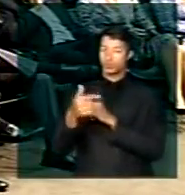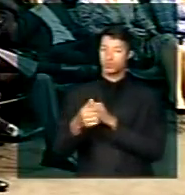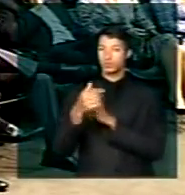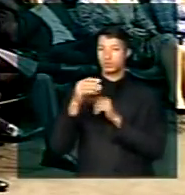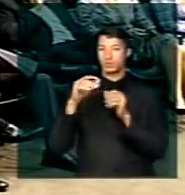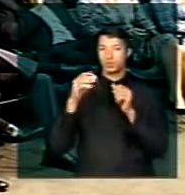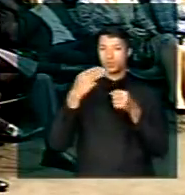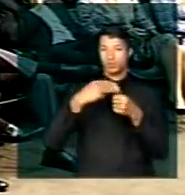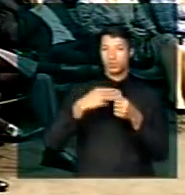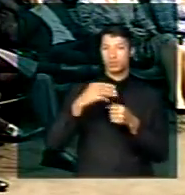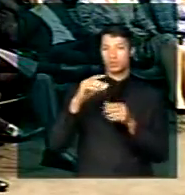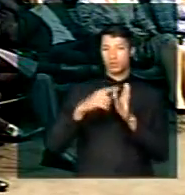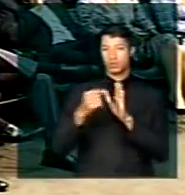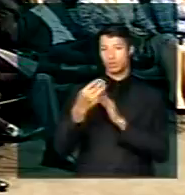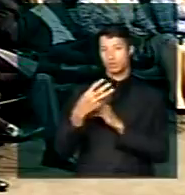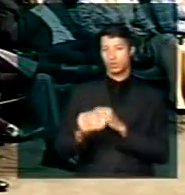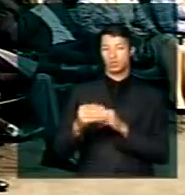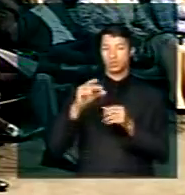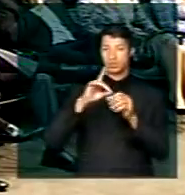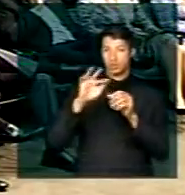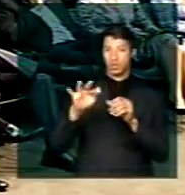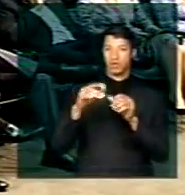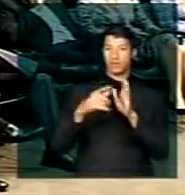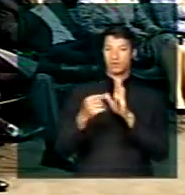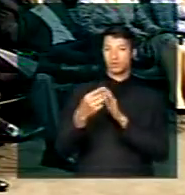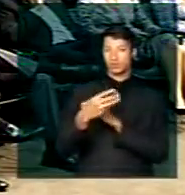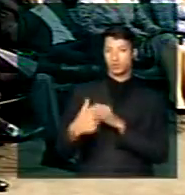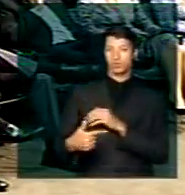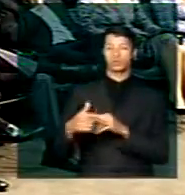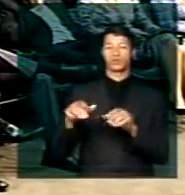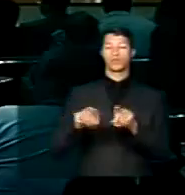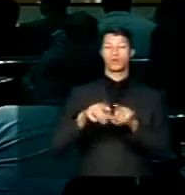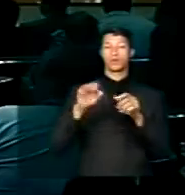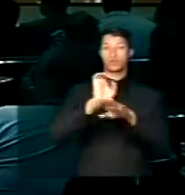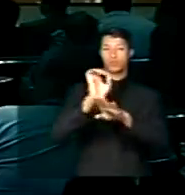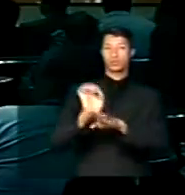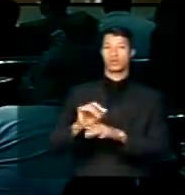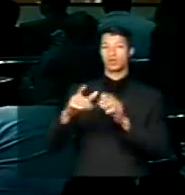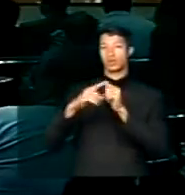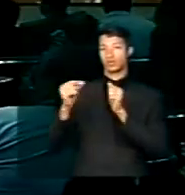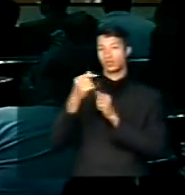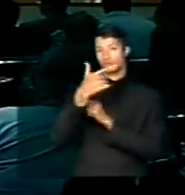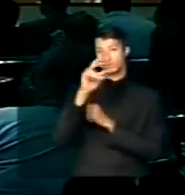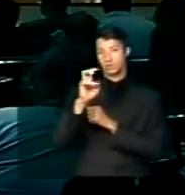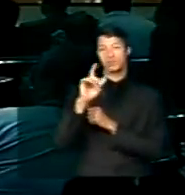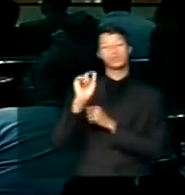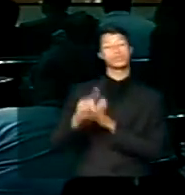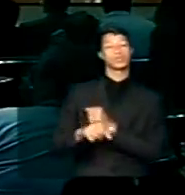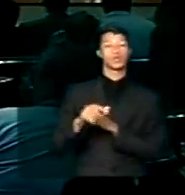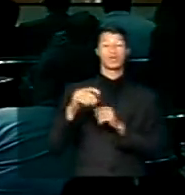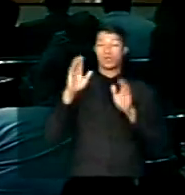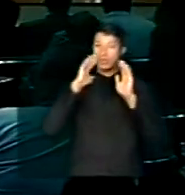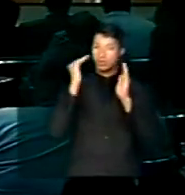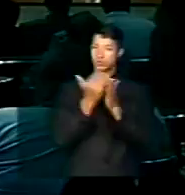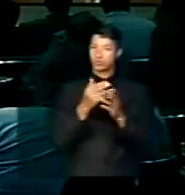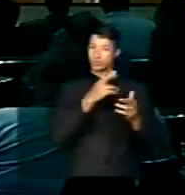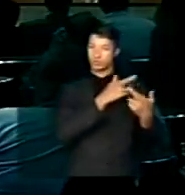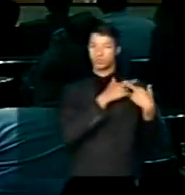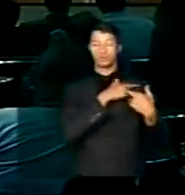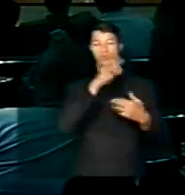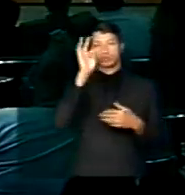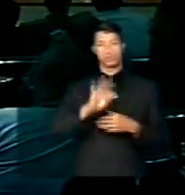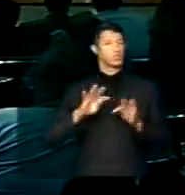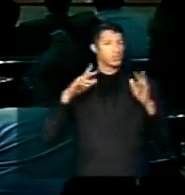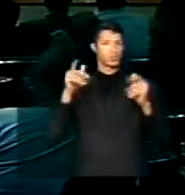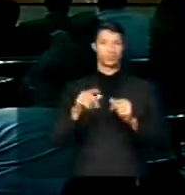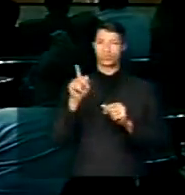artigo 30, do Distrito Federal no artigo 32 e dos estados no artigo 25, que é uma competência, na verdade, residual, ou seja,